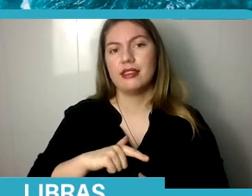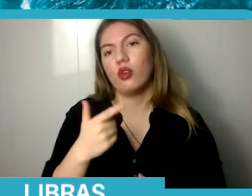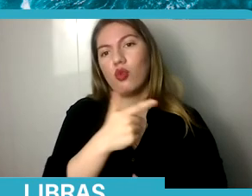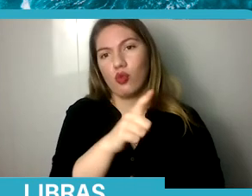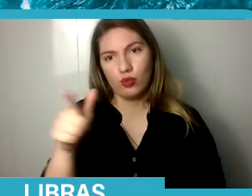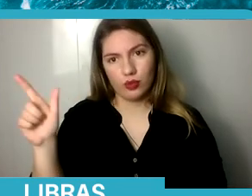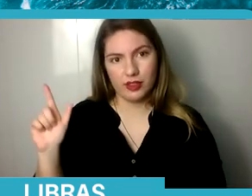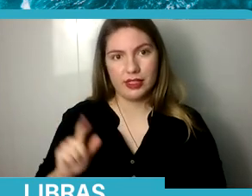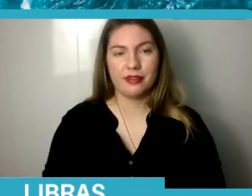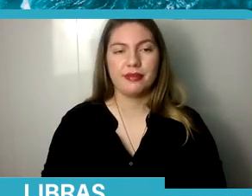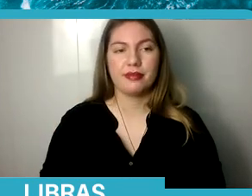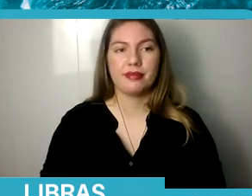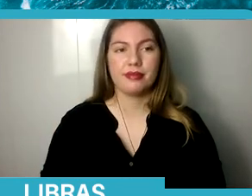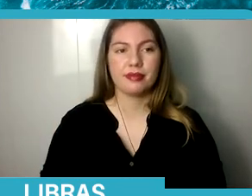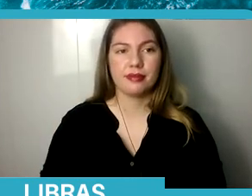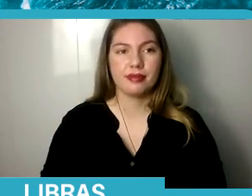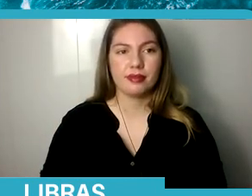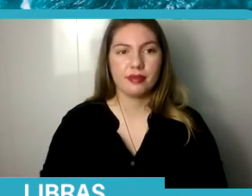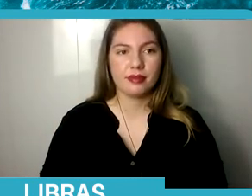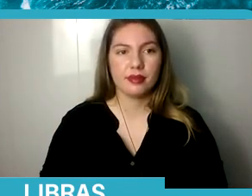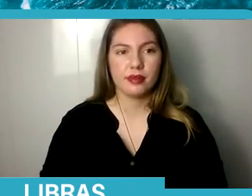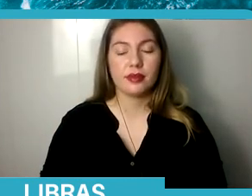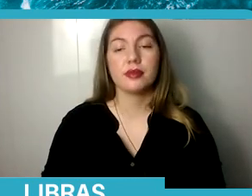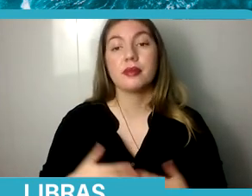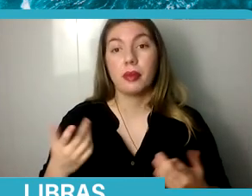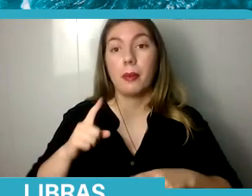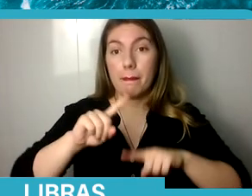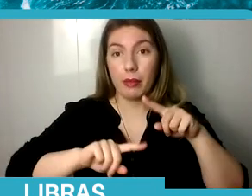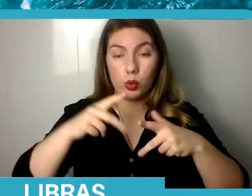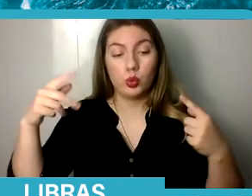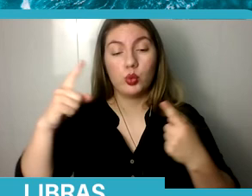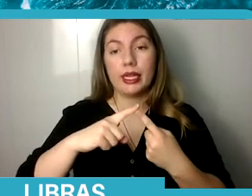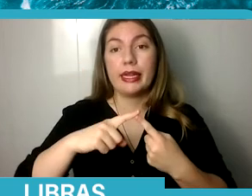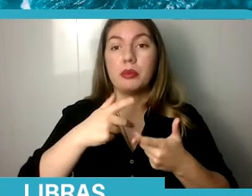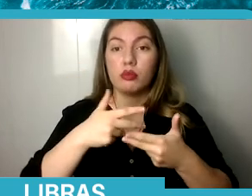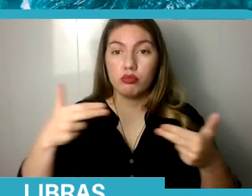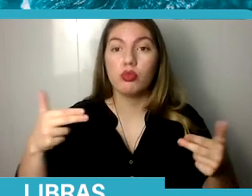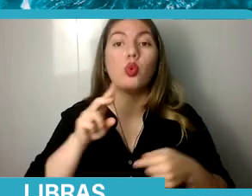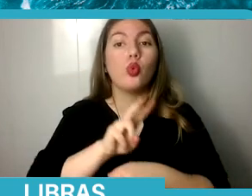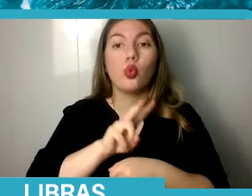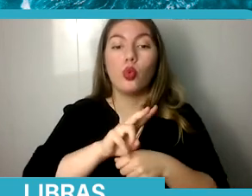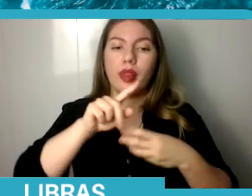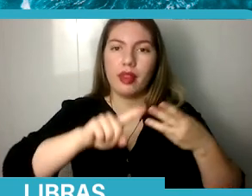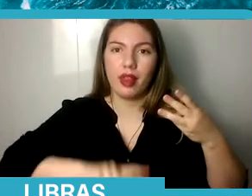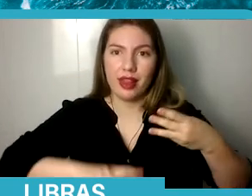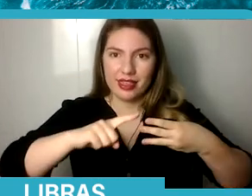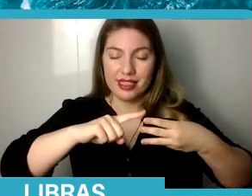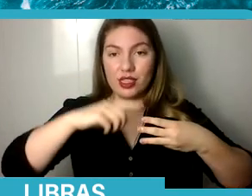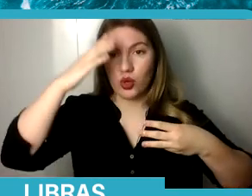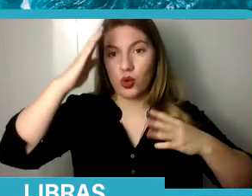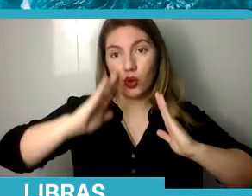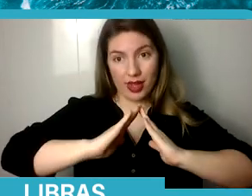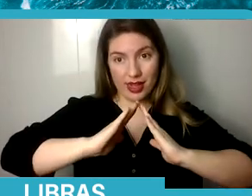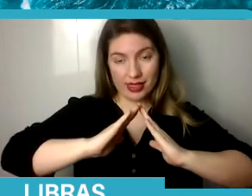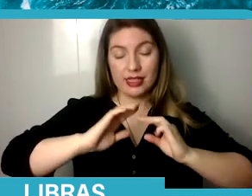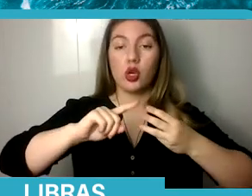passar e as nossas linhas de produtos elas cuidam da nossas três moradas que a nossa casa nosso corpo e a